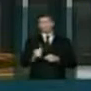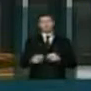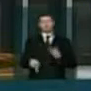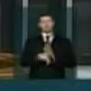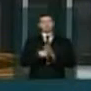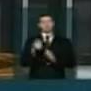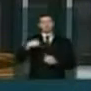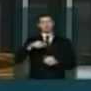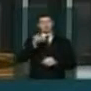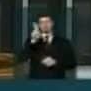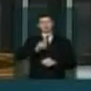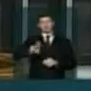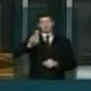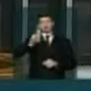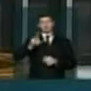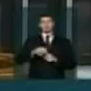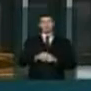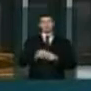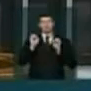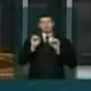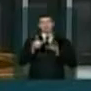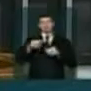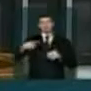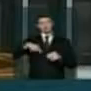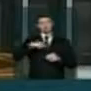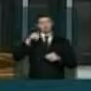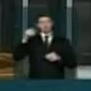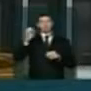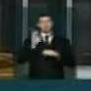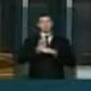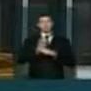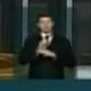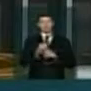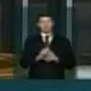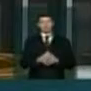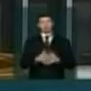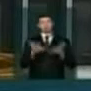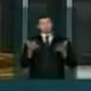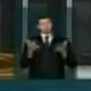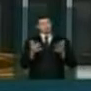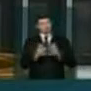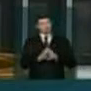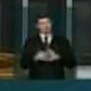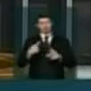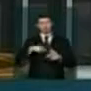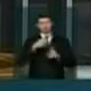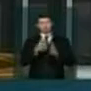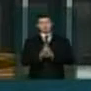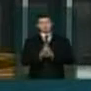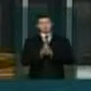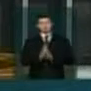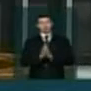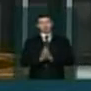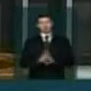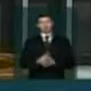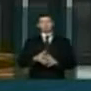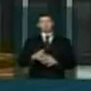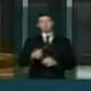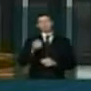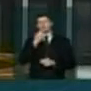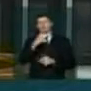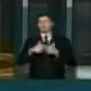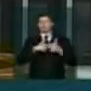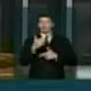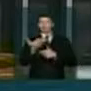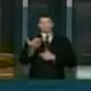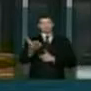da nossa universidade, da nossa educação, do nosso Estado. Assim, rogamos sucesso total